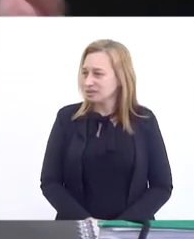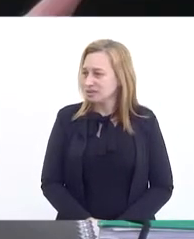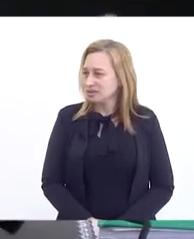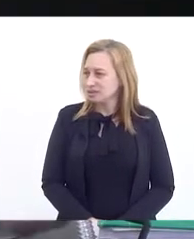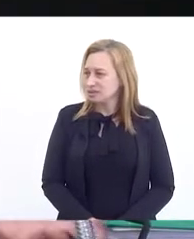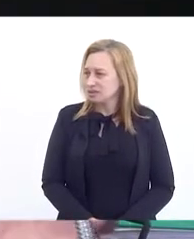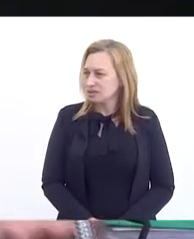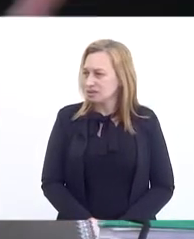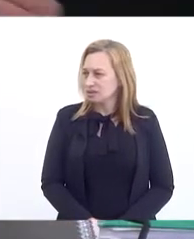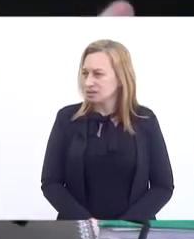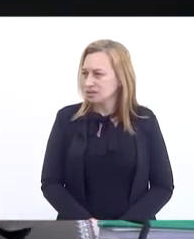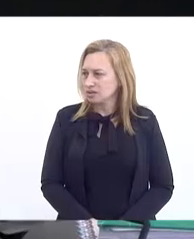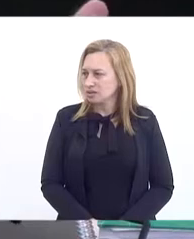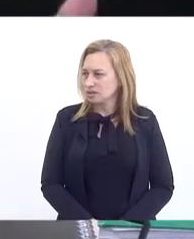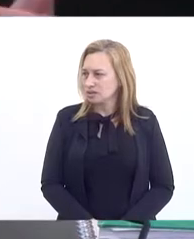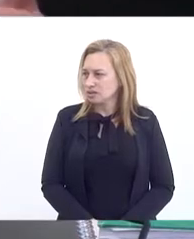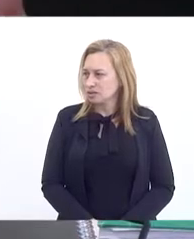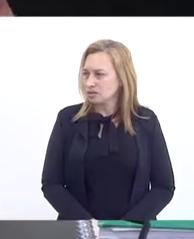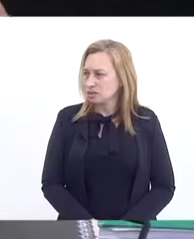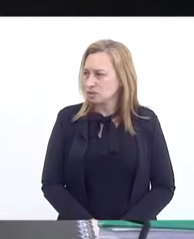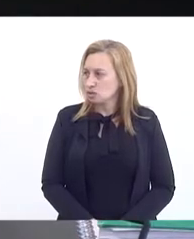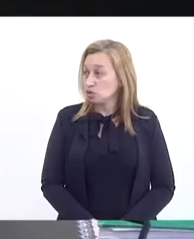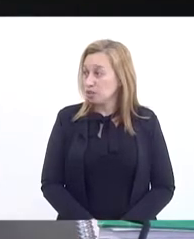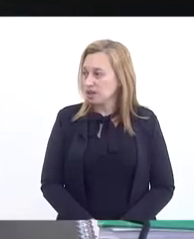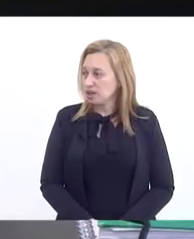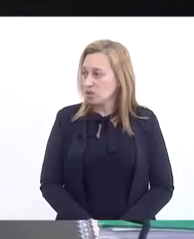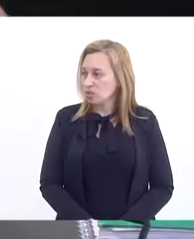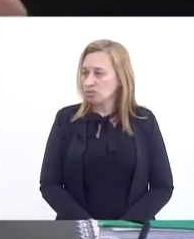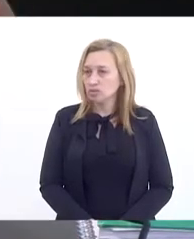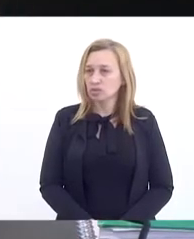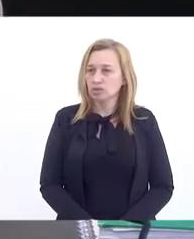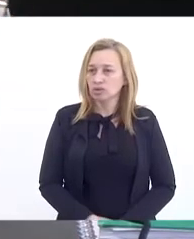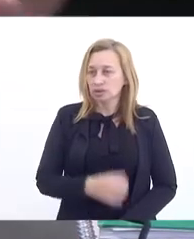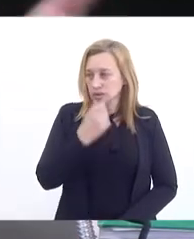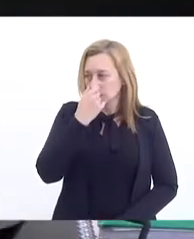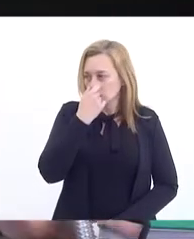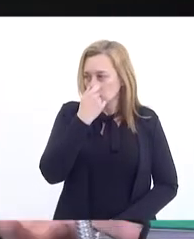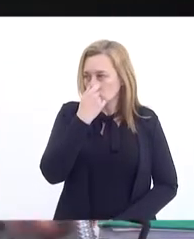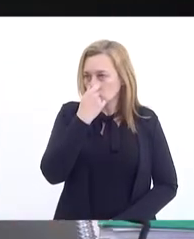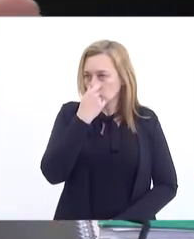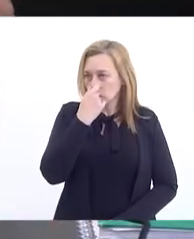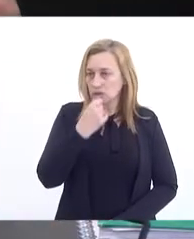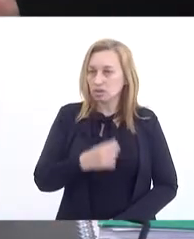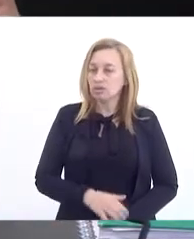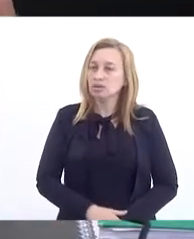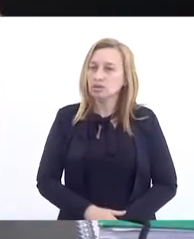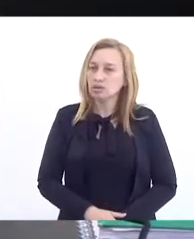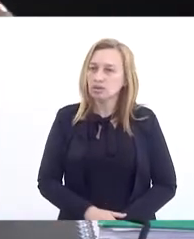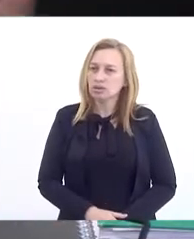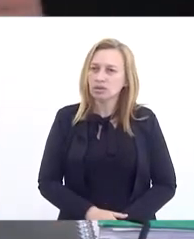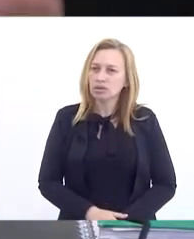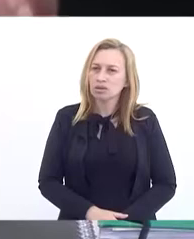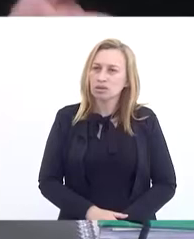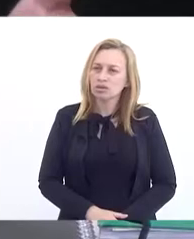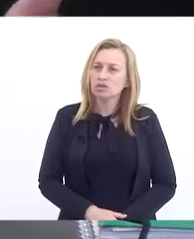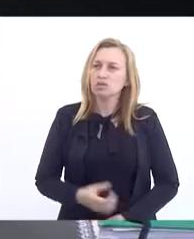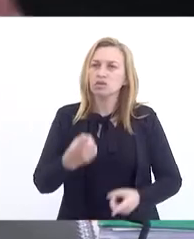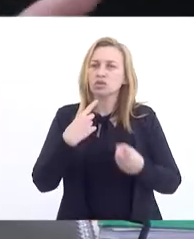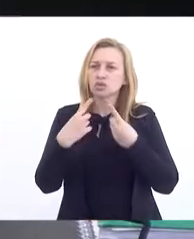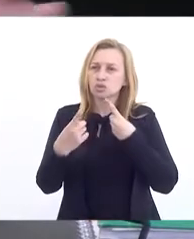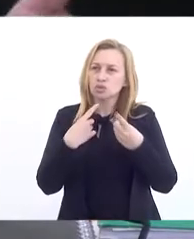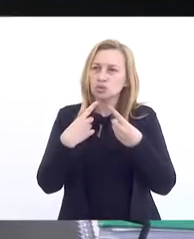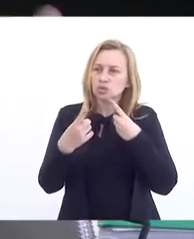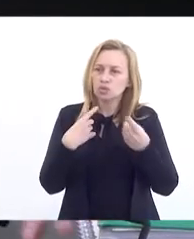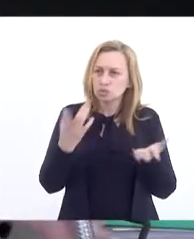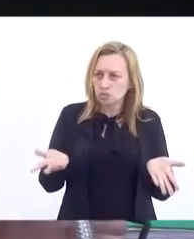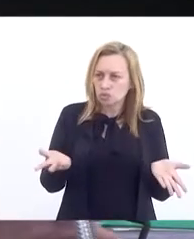um pensamento, uma linha de pensamento, que inconstitucional não seria, mas discutiríamos no plenário e